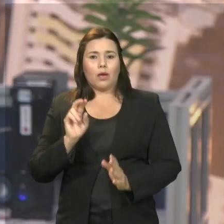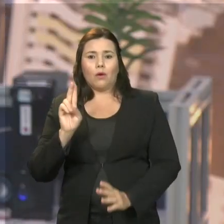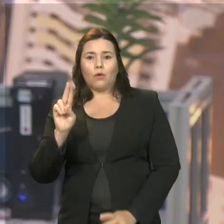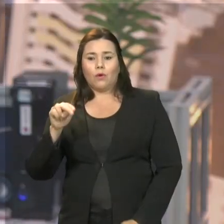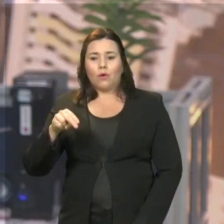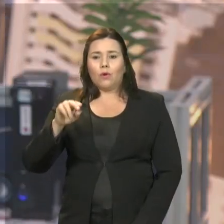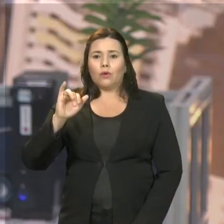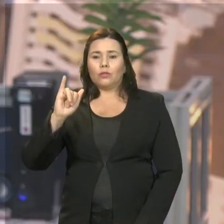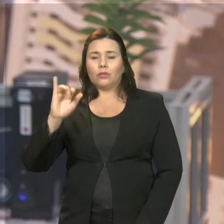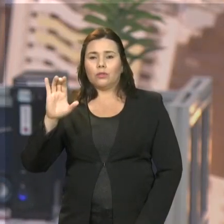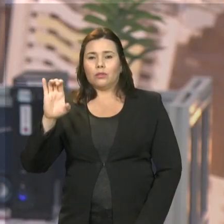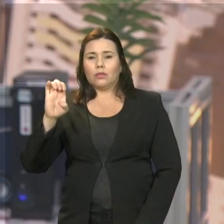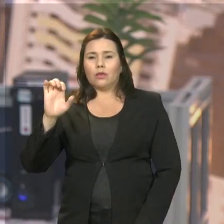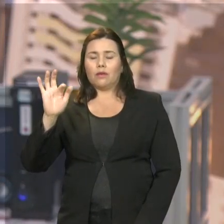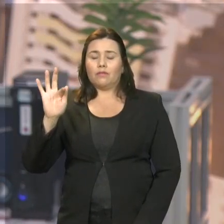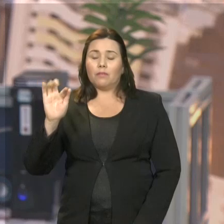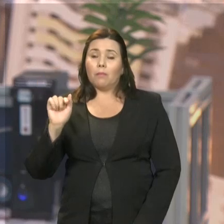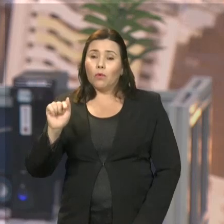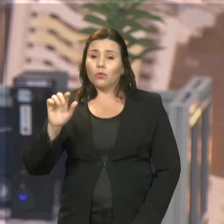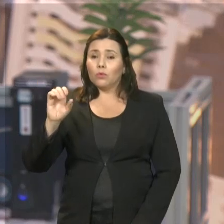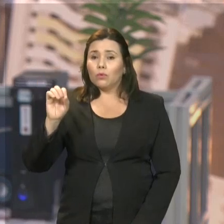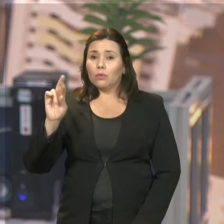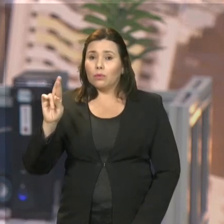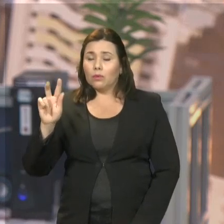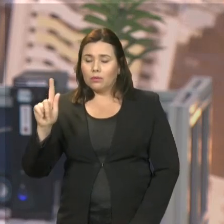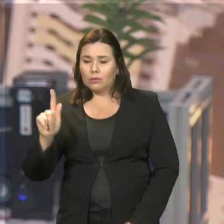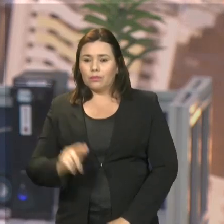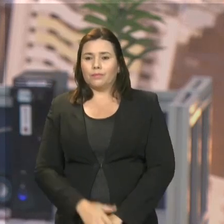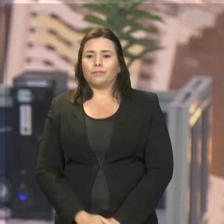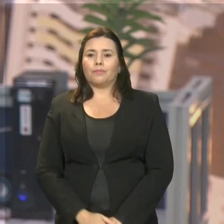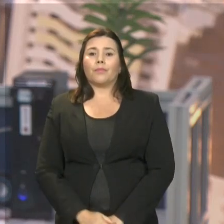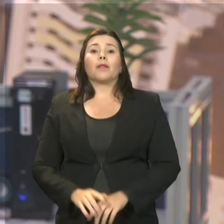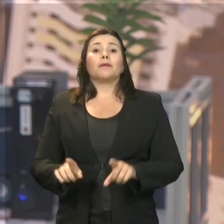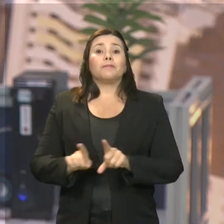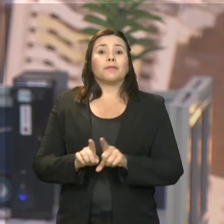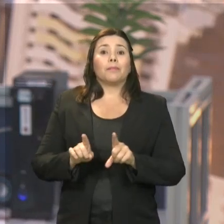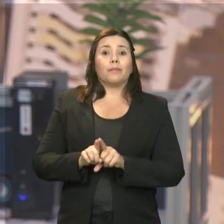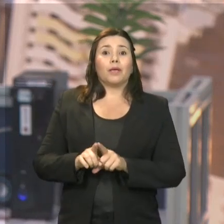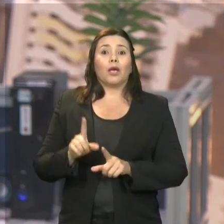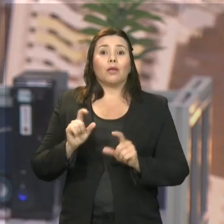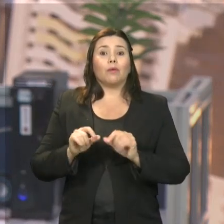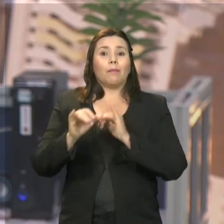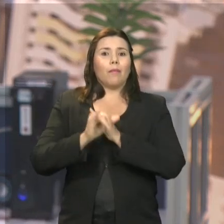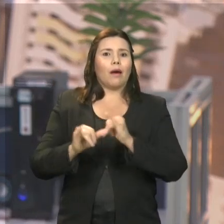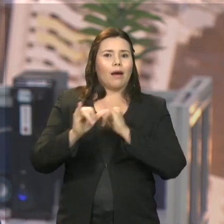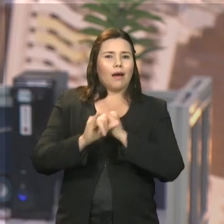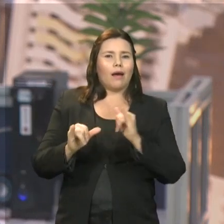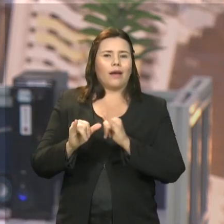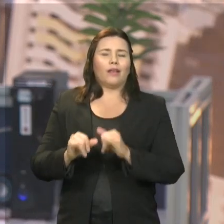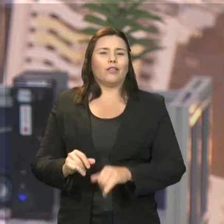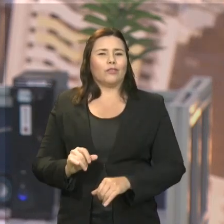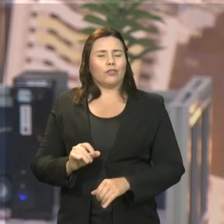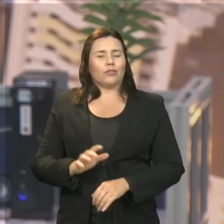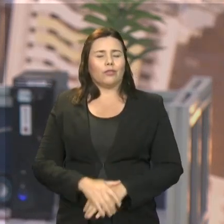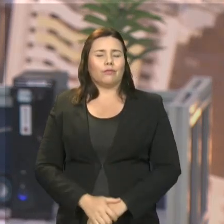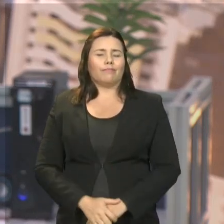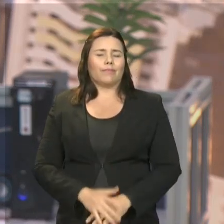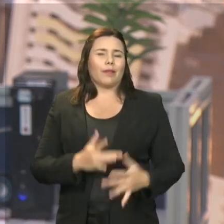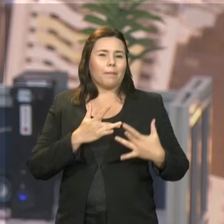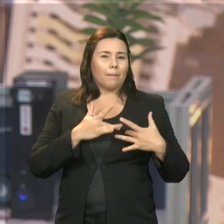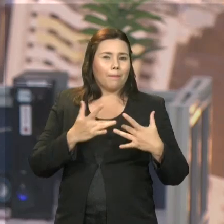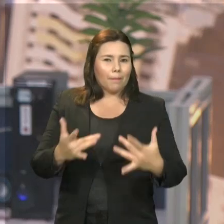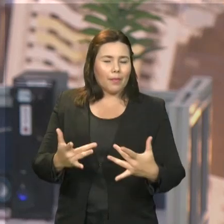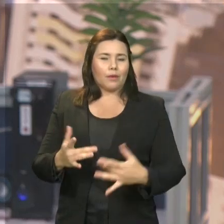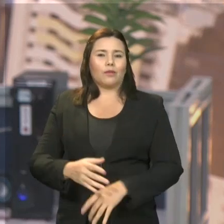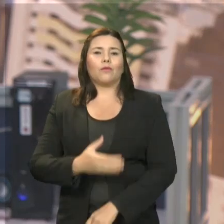Os Correios deram início à edição deste ano da campanha solidária Papai Noel dos Correios. Isso significa dizer que qualquer um de nós pode